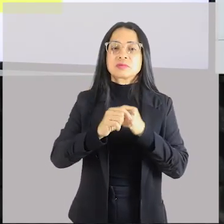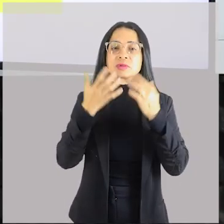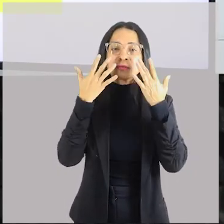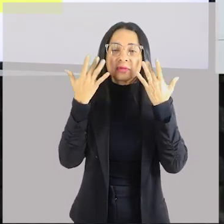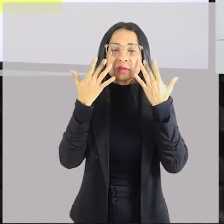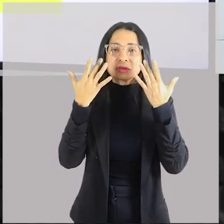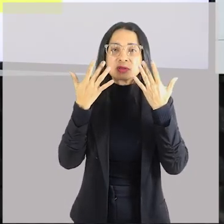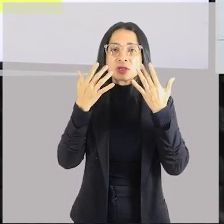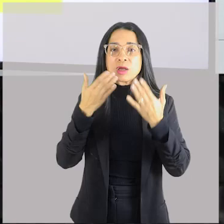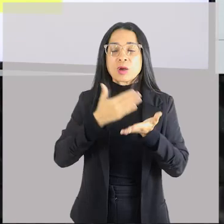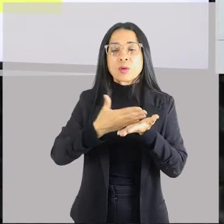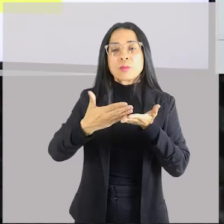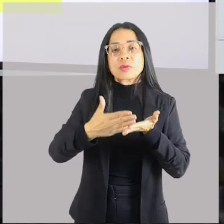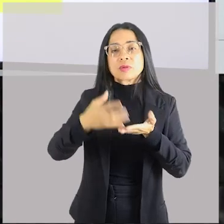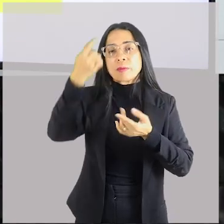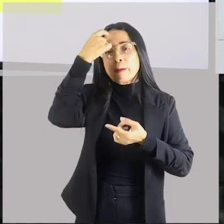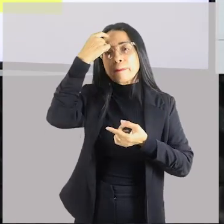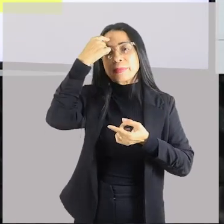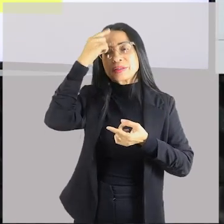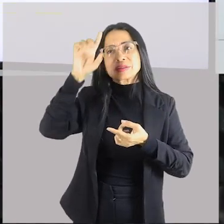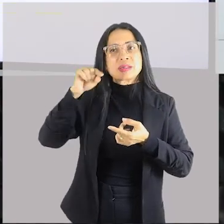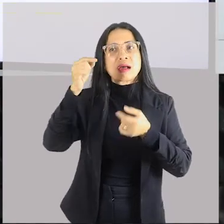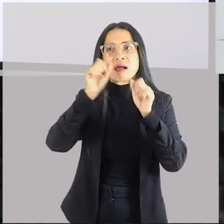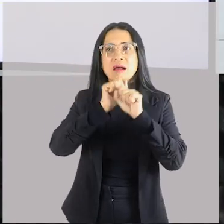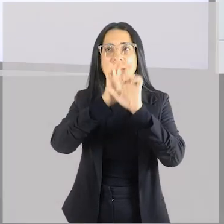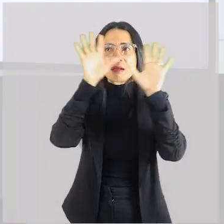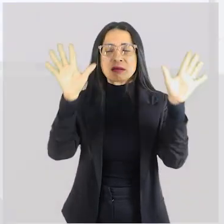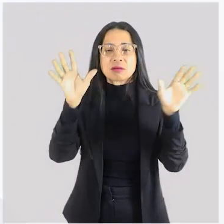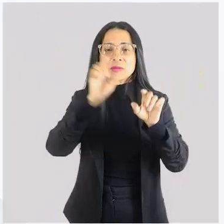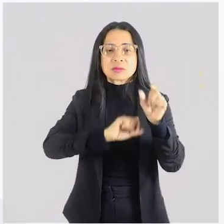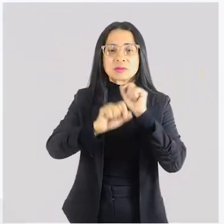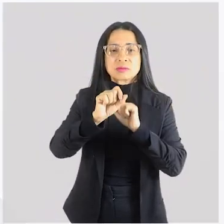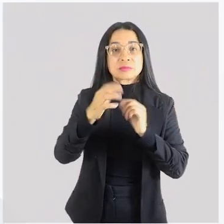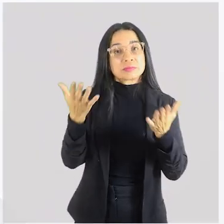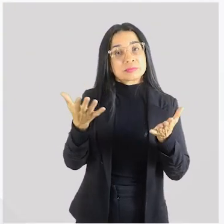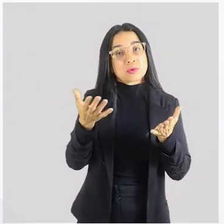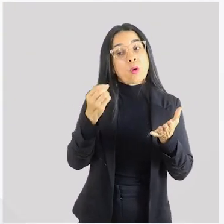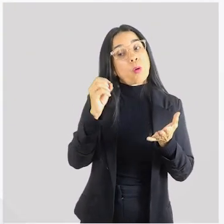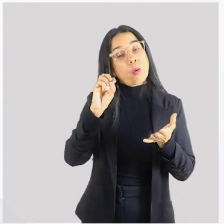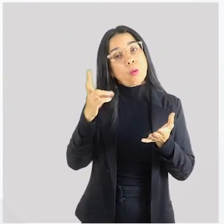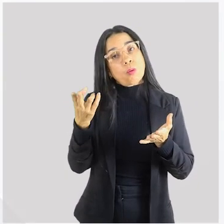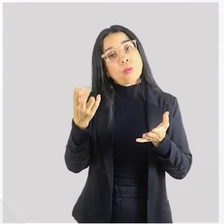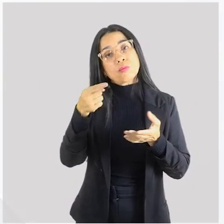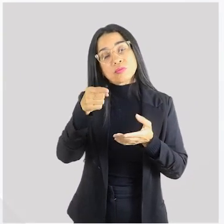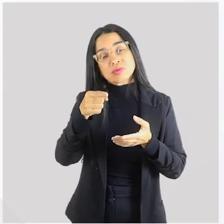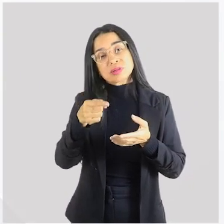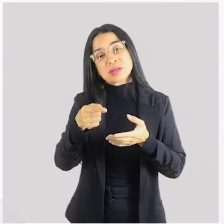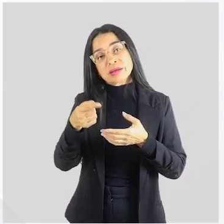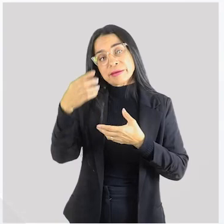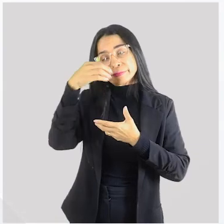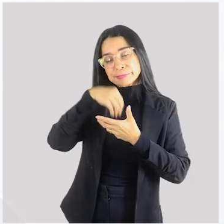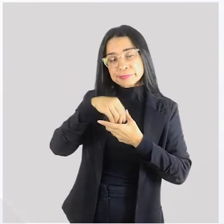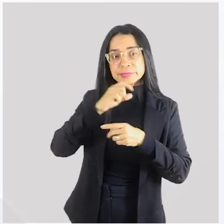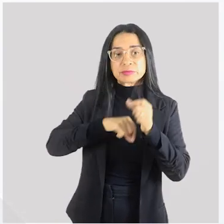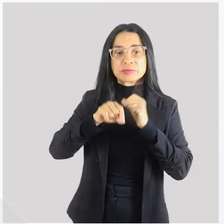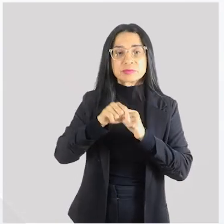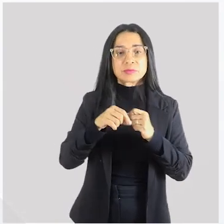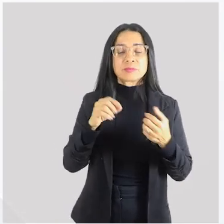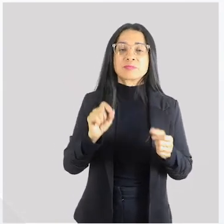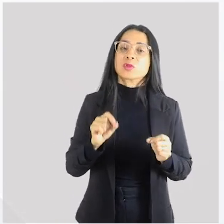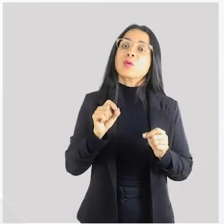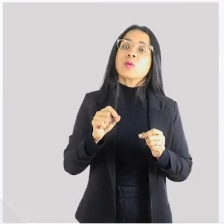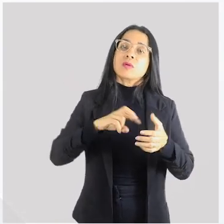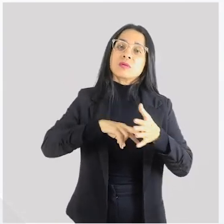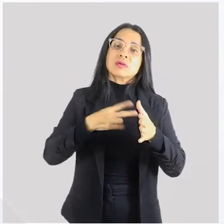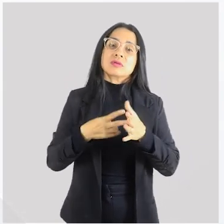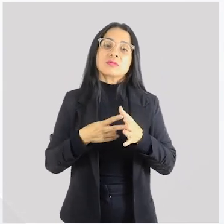da caixinha ou eu que sou conservador fica Quest questionamento para vocês Professor o que isso tem a ver com a Semana de Arte Moderna do